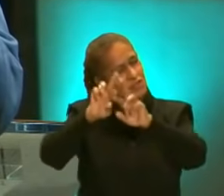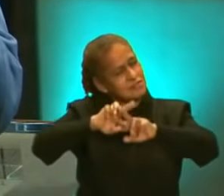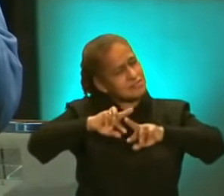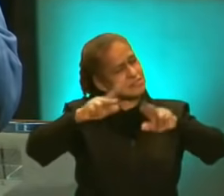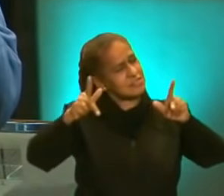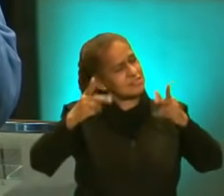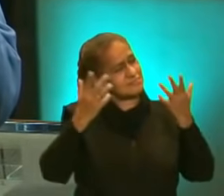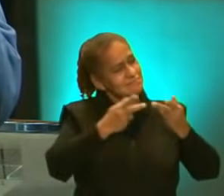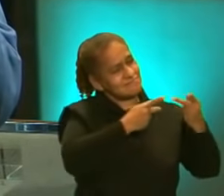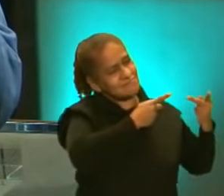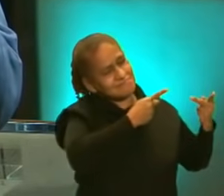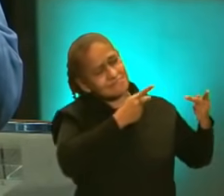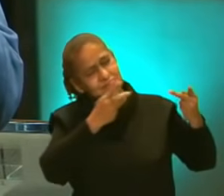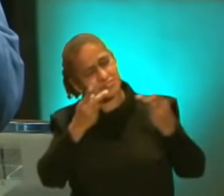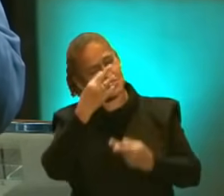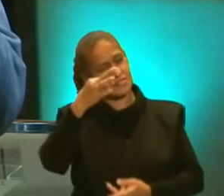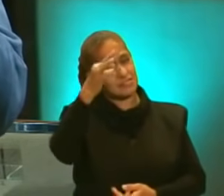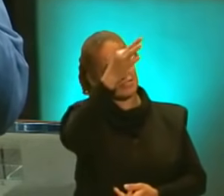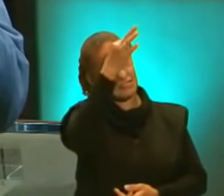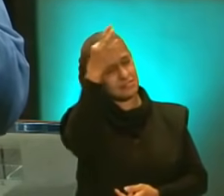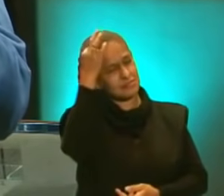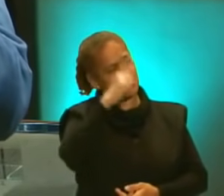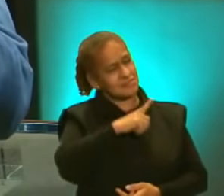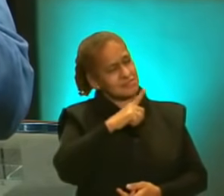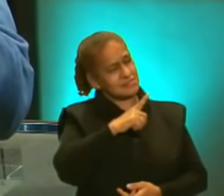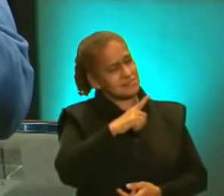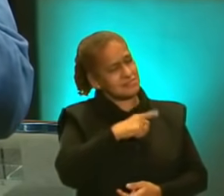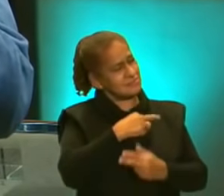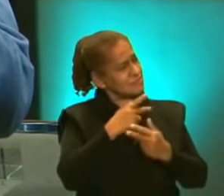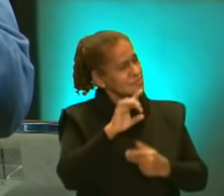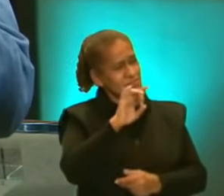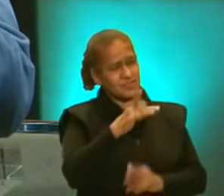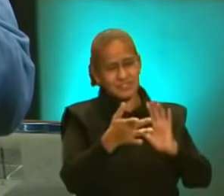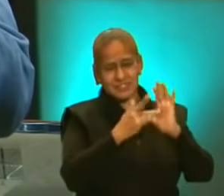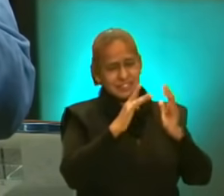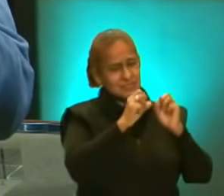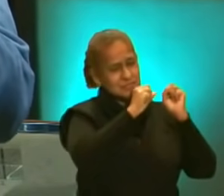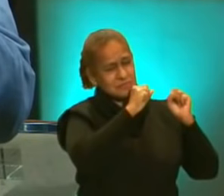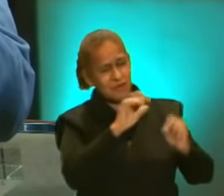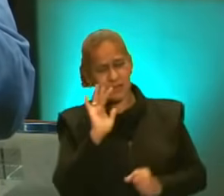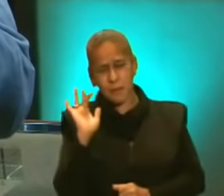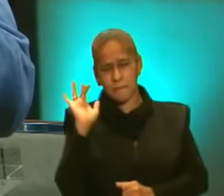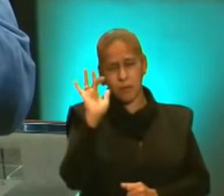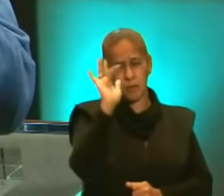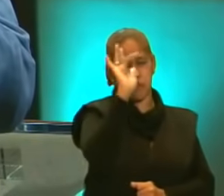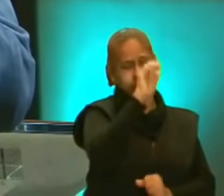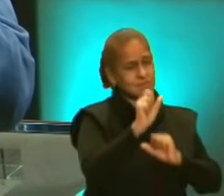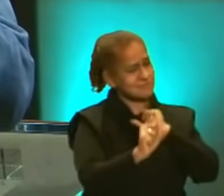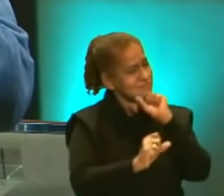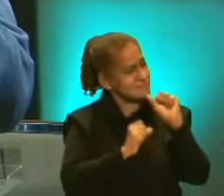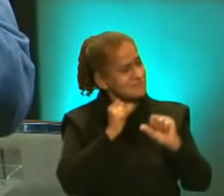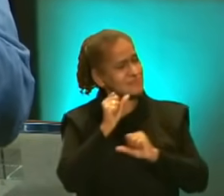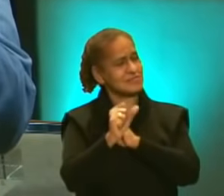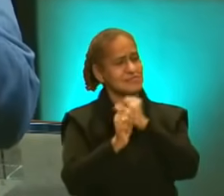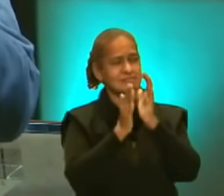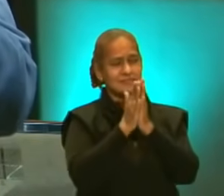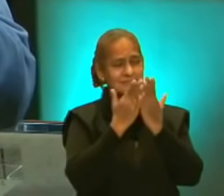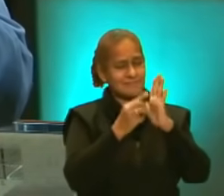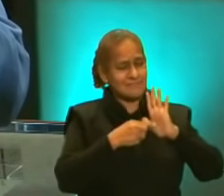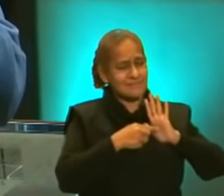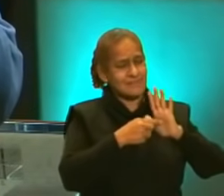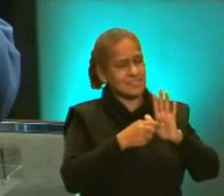Santo. Há alguma coisa que só o Senhor pode fazer. Tua palavra diz que